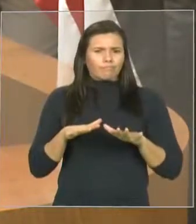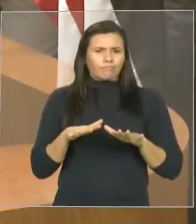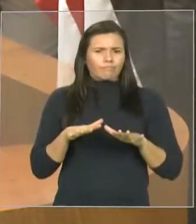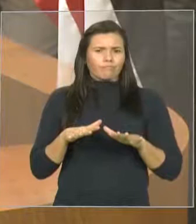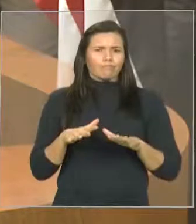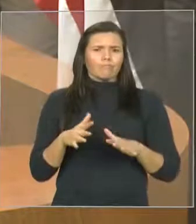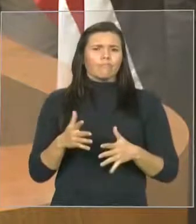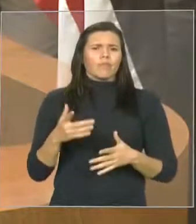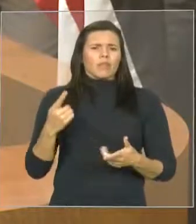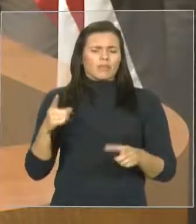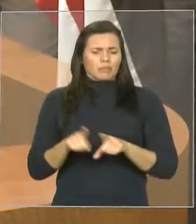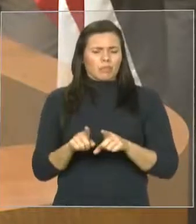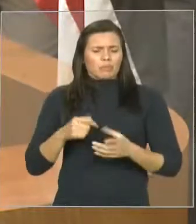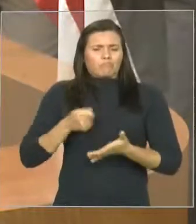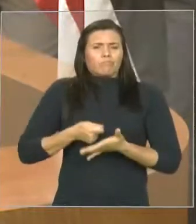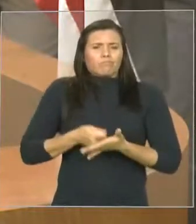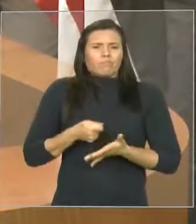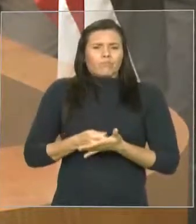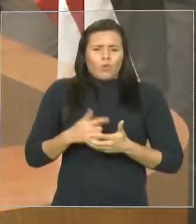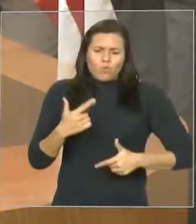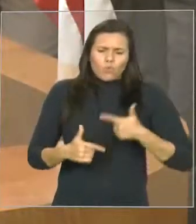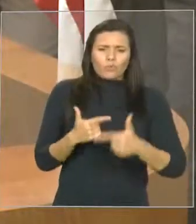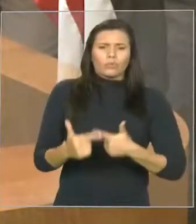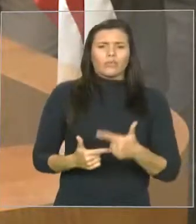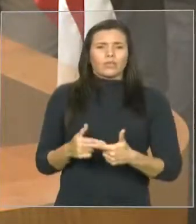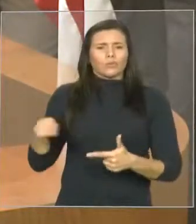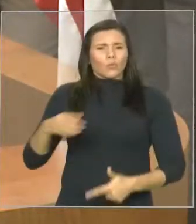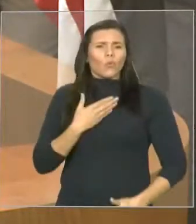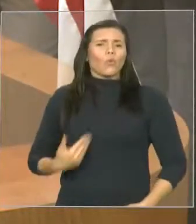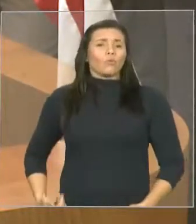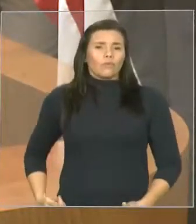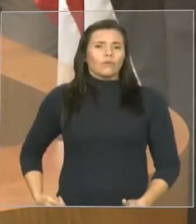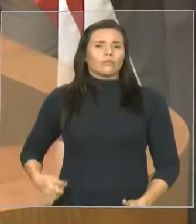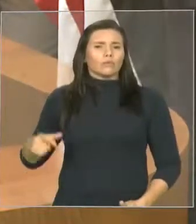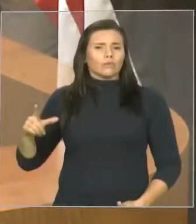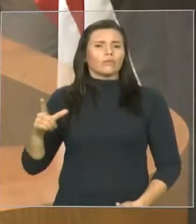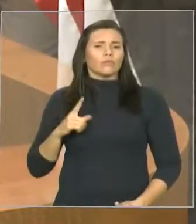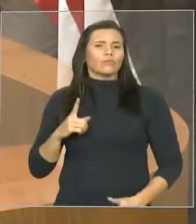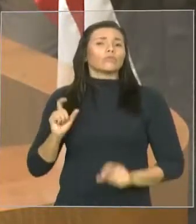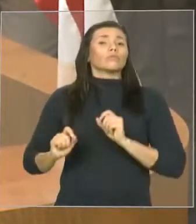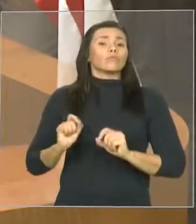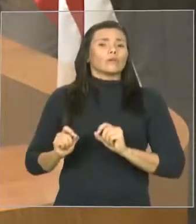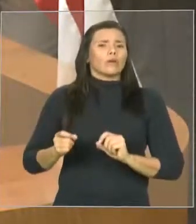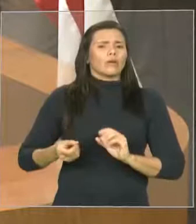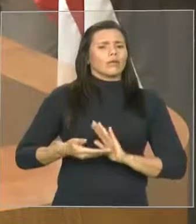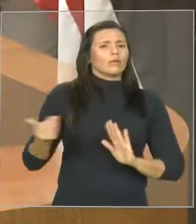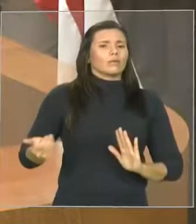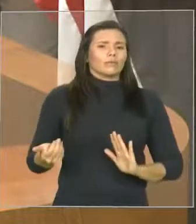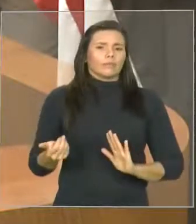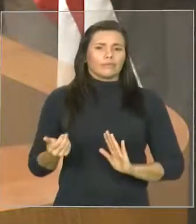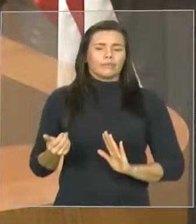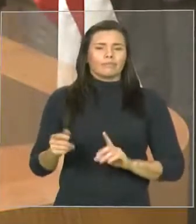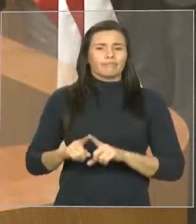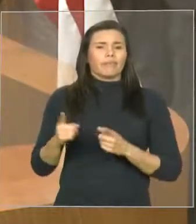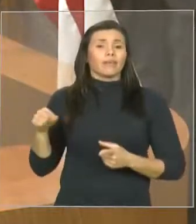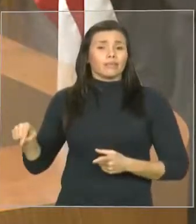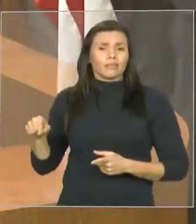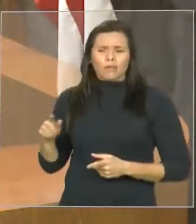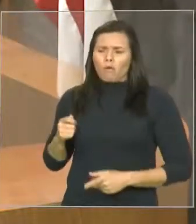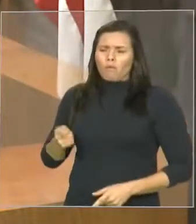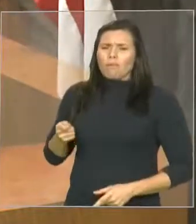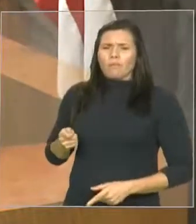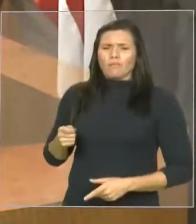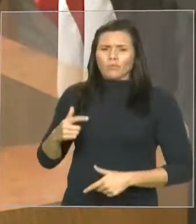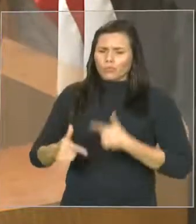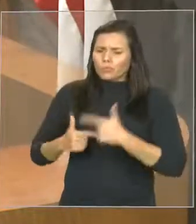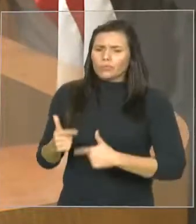fez? Embora tenha acolhido essa parte da nossa emenda, deixou aquela situação anômala do Conselho